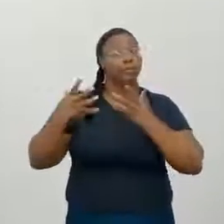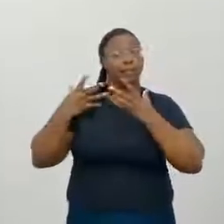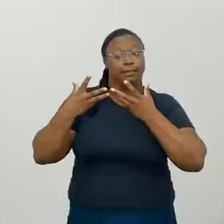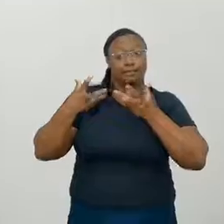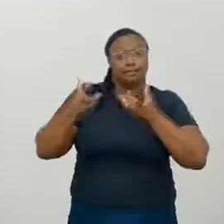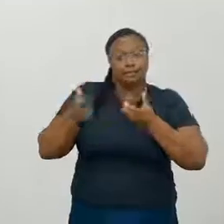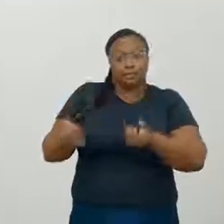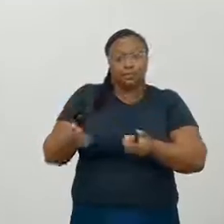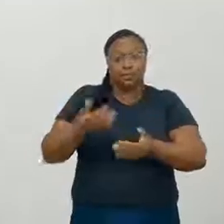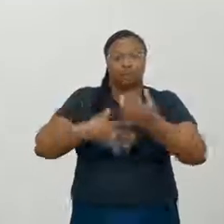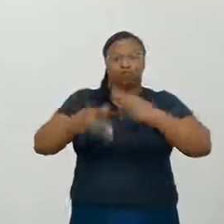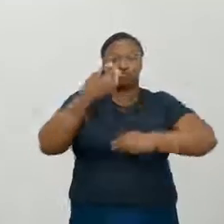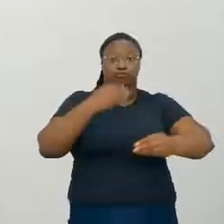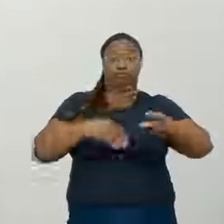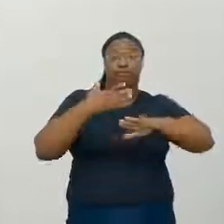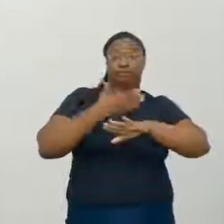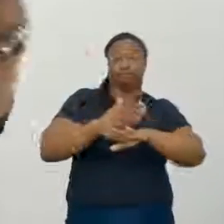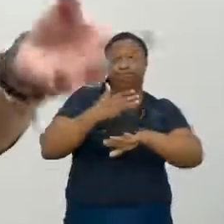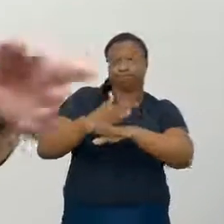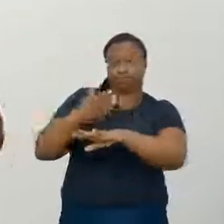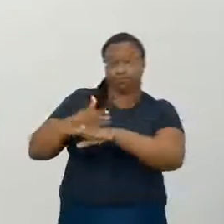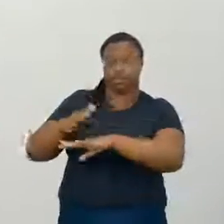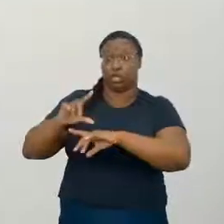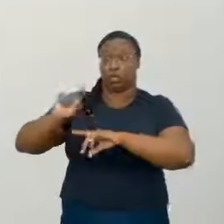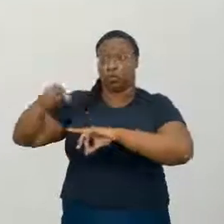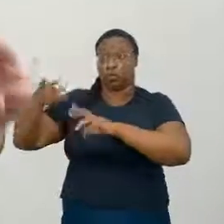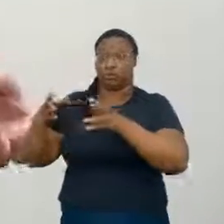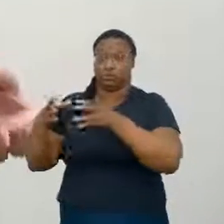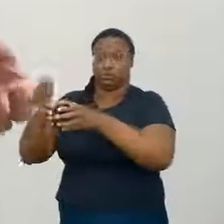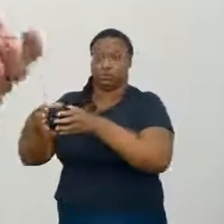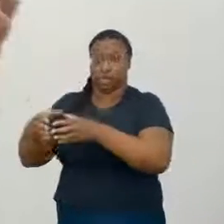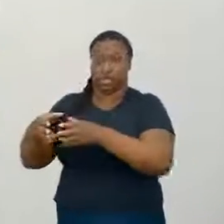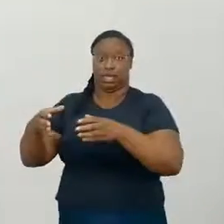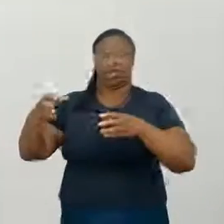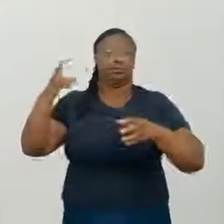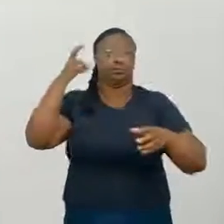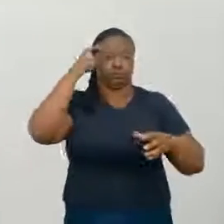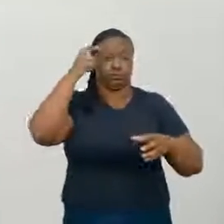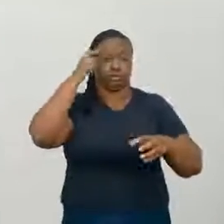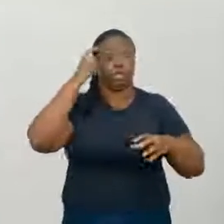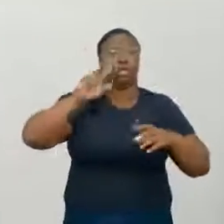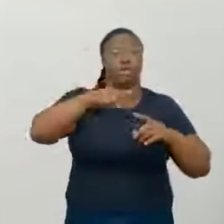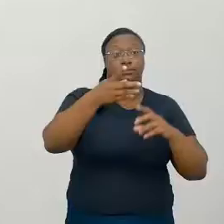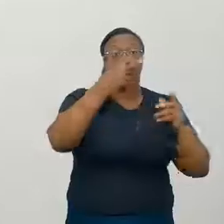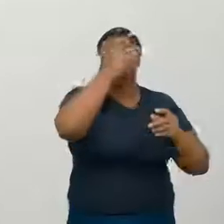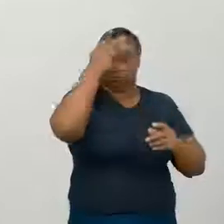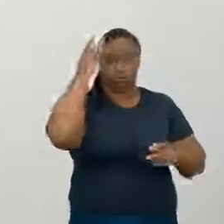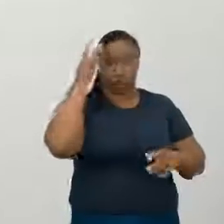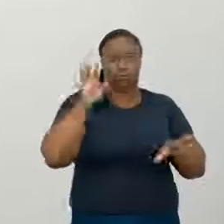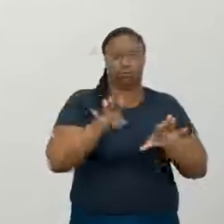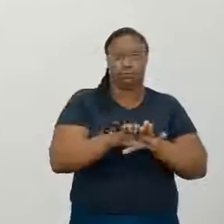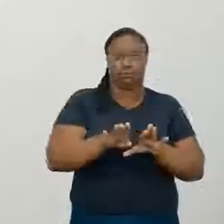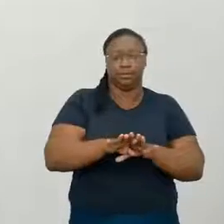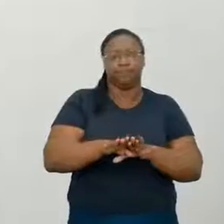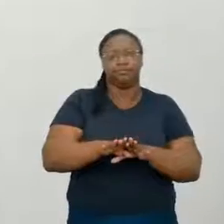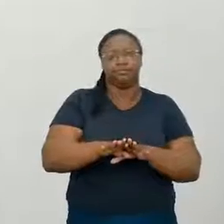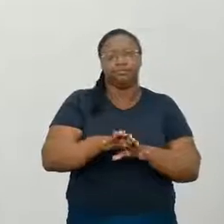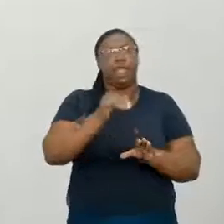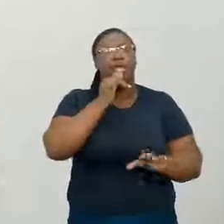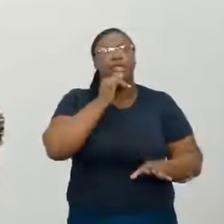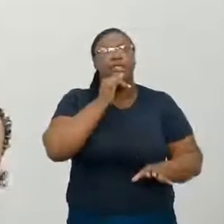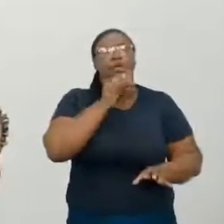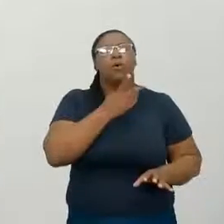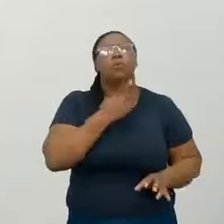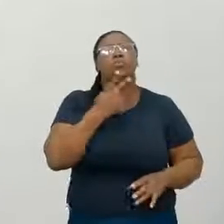recebendo influências, né, de outros lugares, de outras pessoas. Então, tem, por exemplo, o que é usado